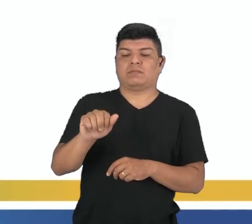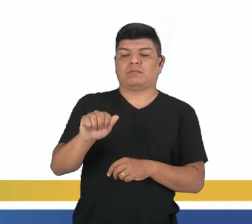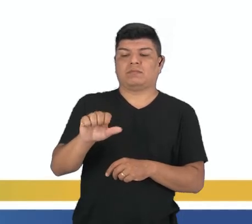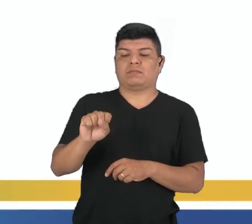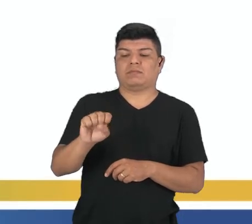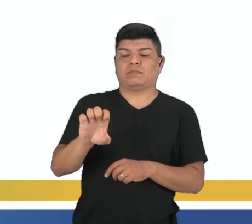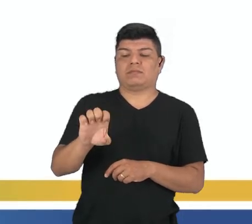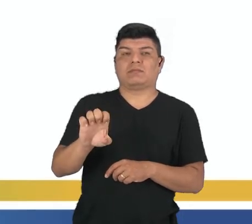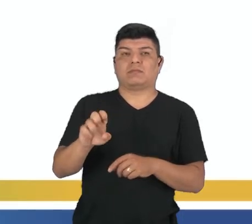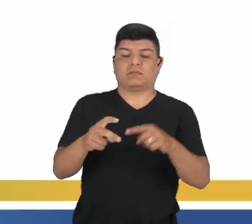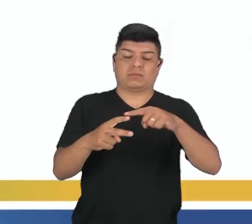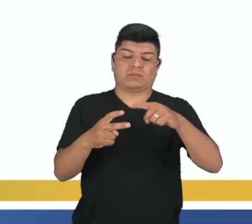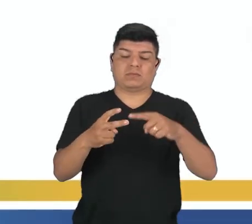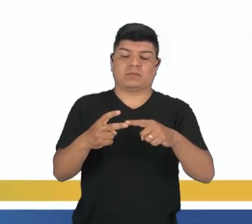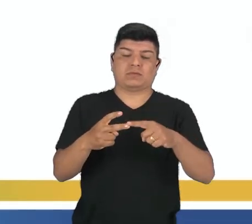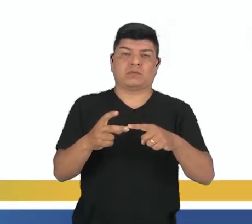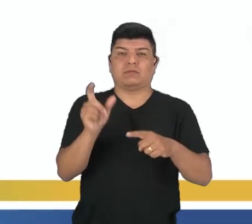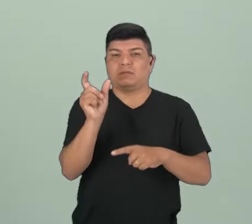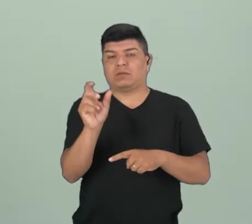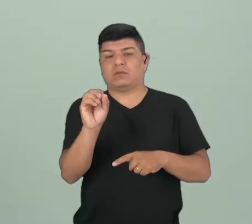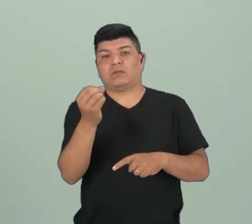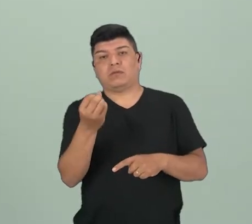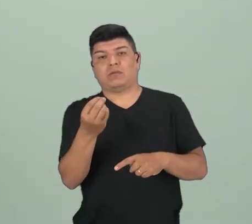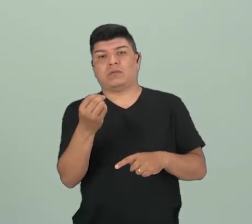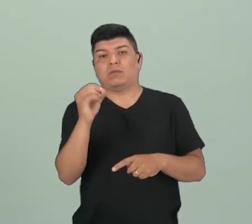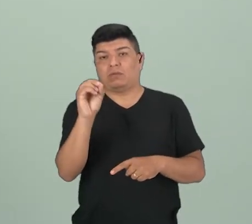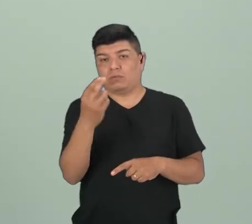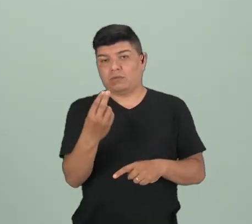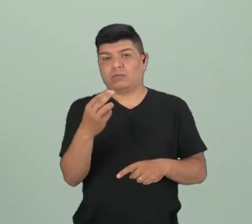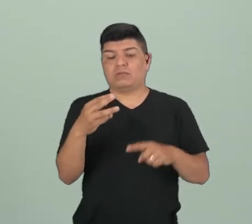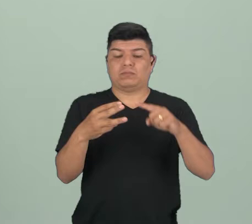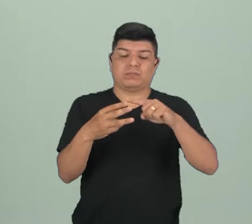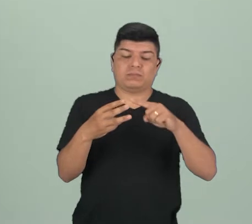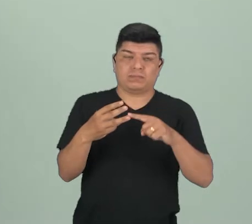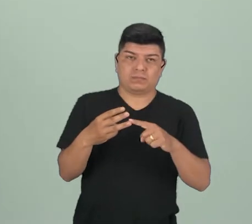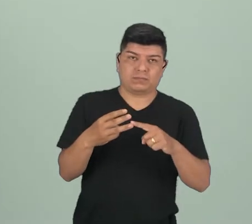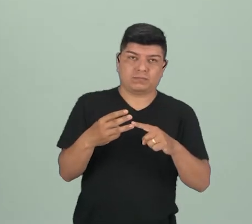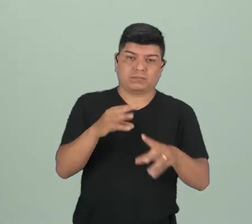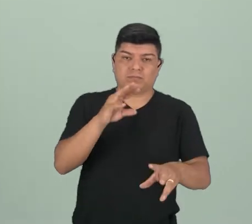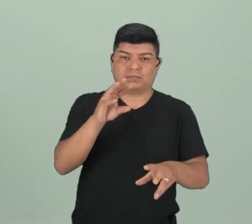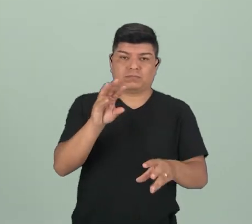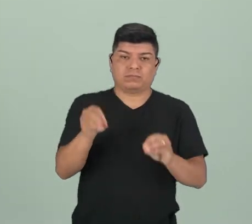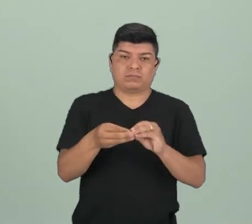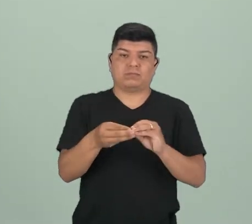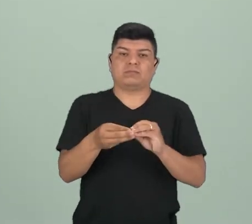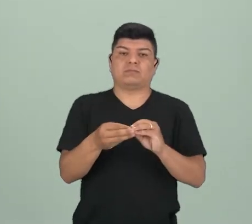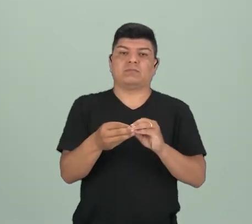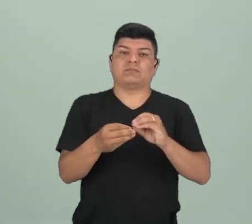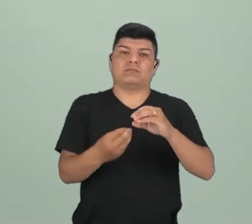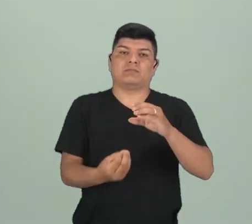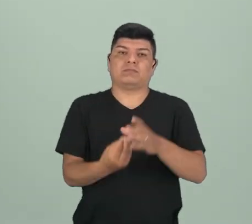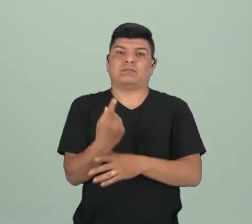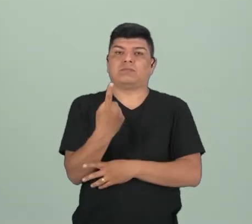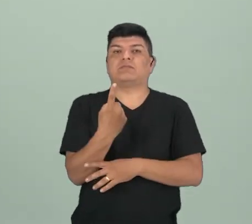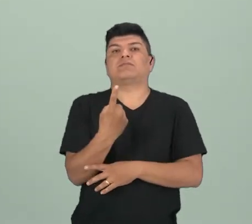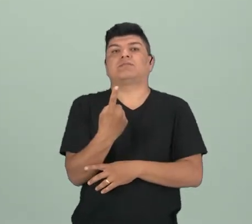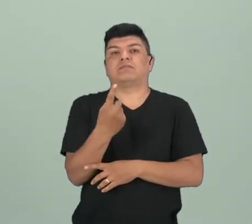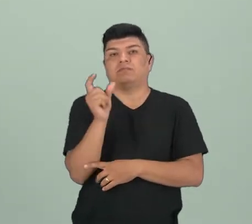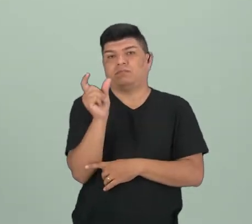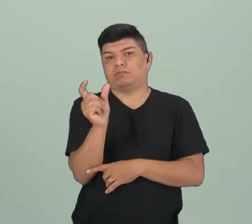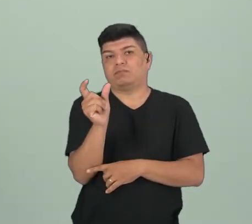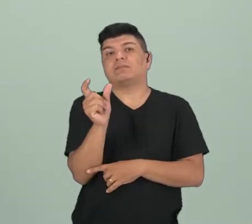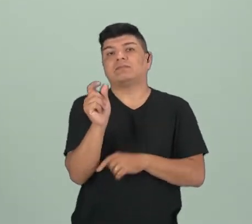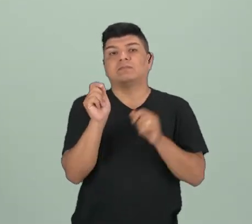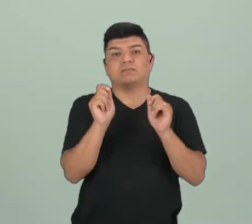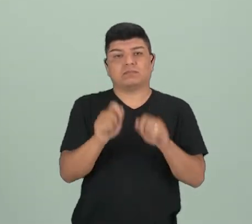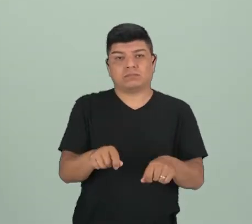duas palavrinhas, né, ou três palavrinhas para fazer a função de um, né? Essas três palavrinhas, elas podem